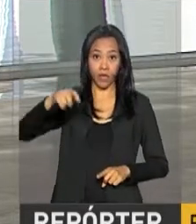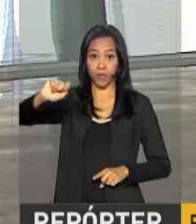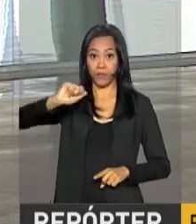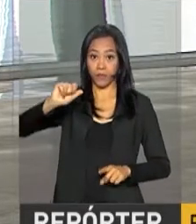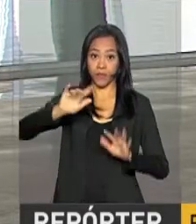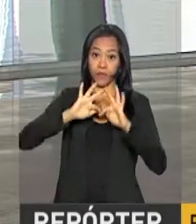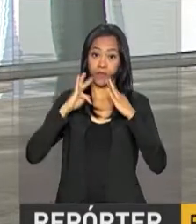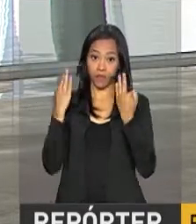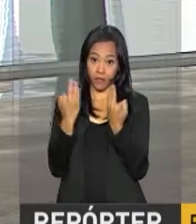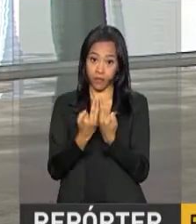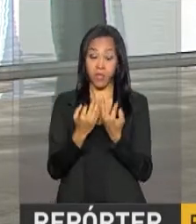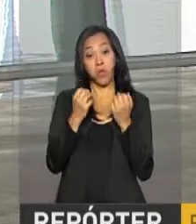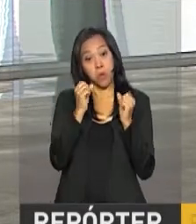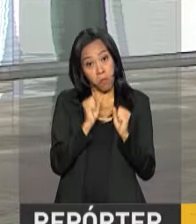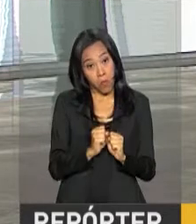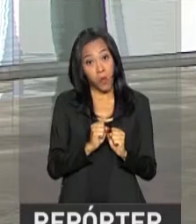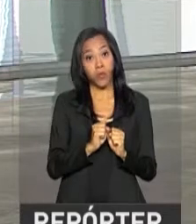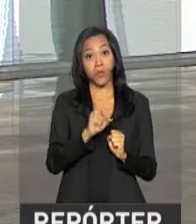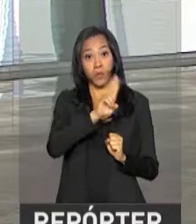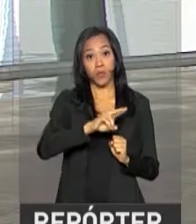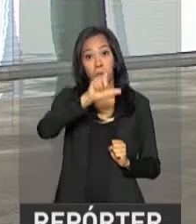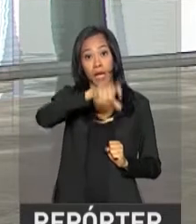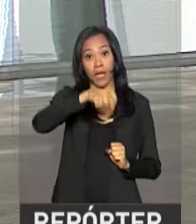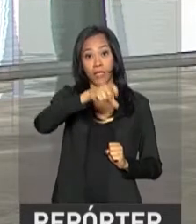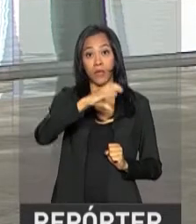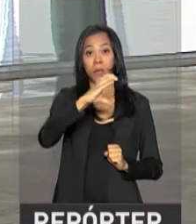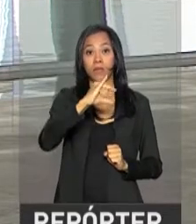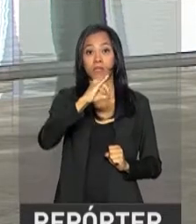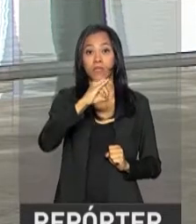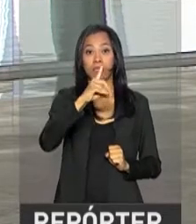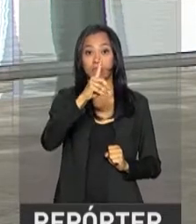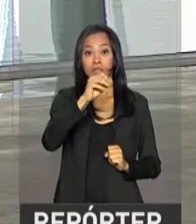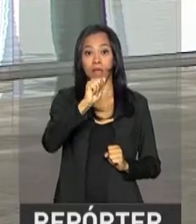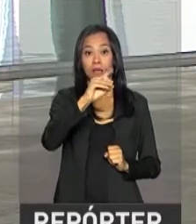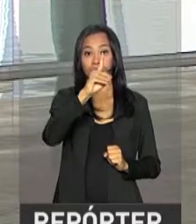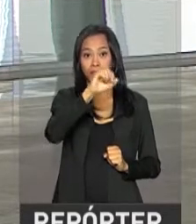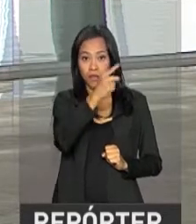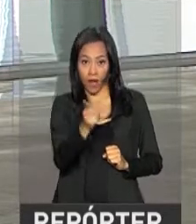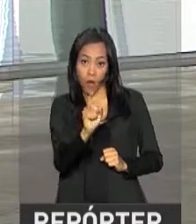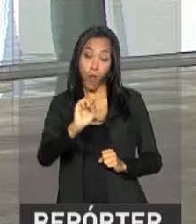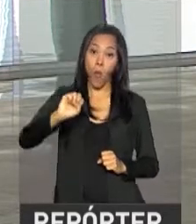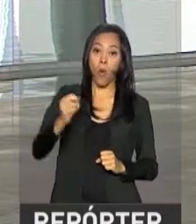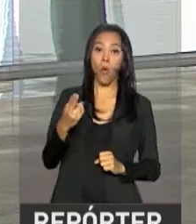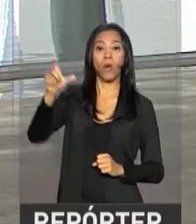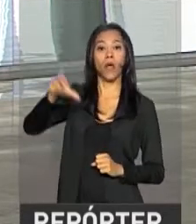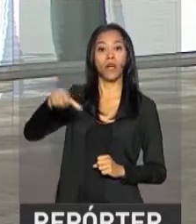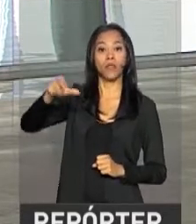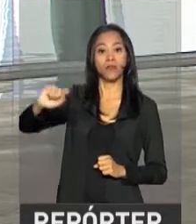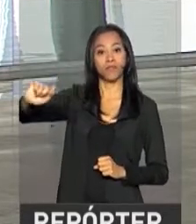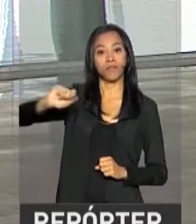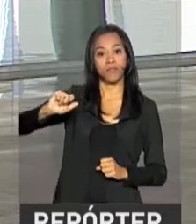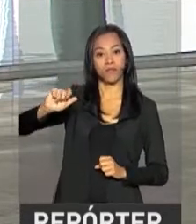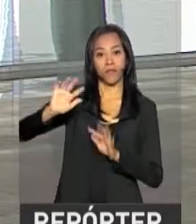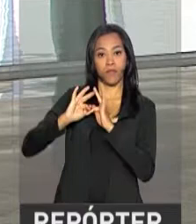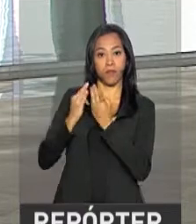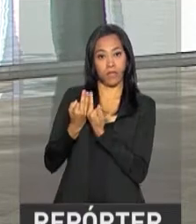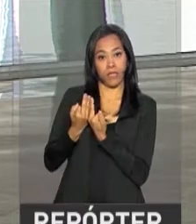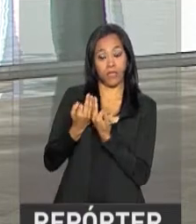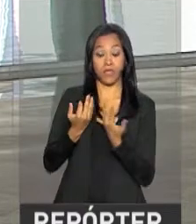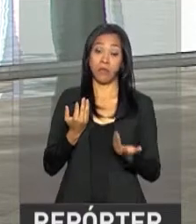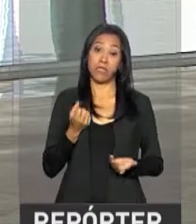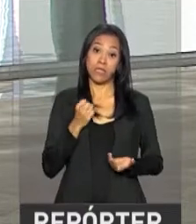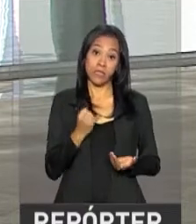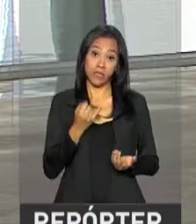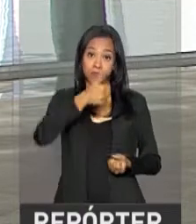poderão utilizar o cartão cidadão ou poderão utilizar o cartão do bolsa família se por algum motivo essas duas